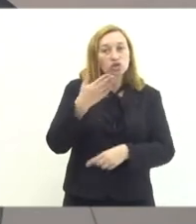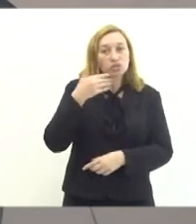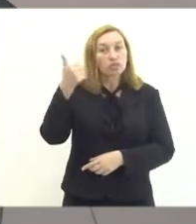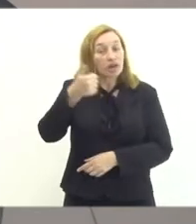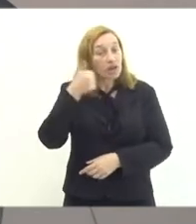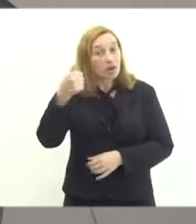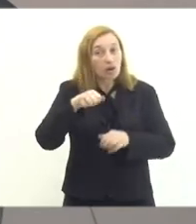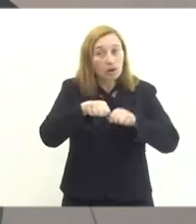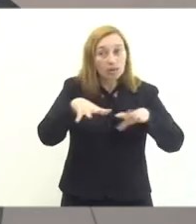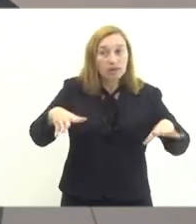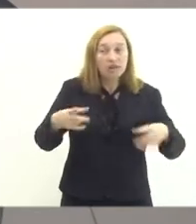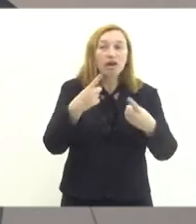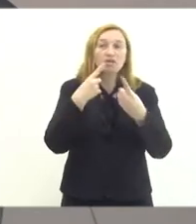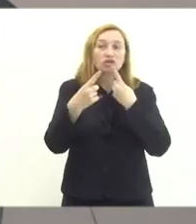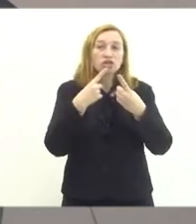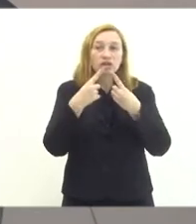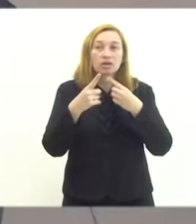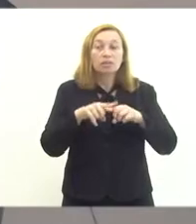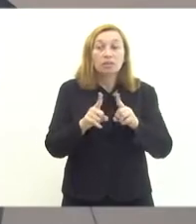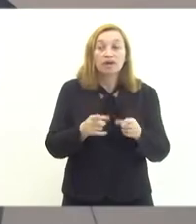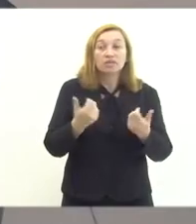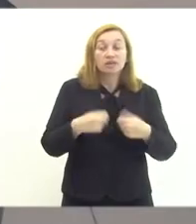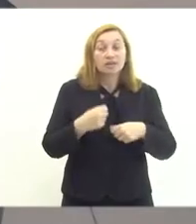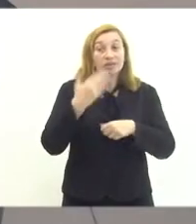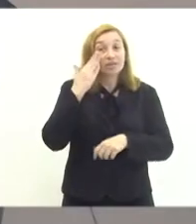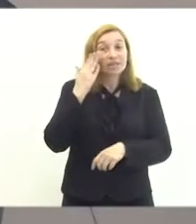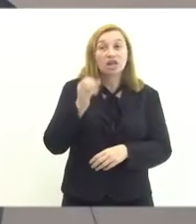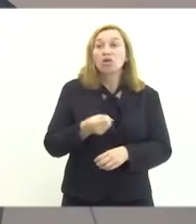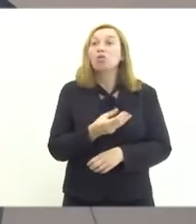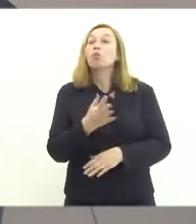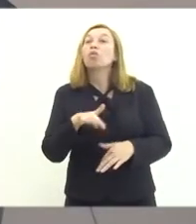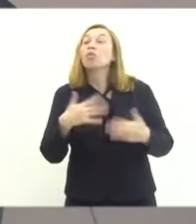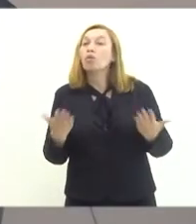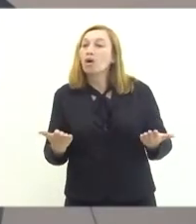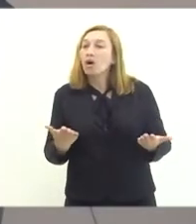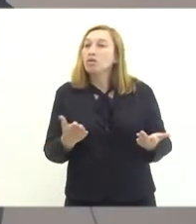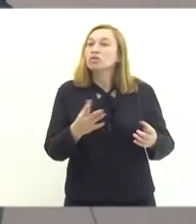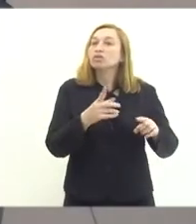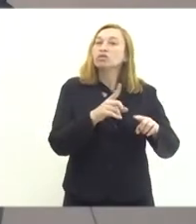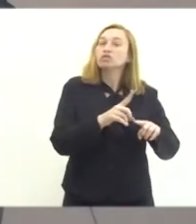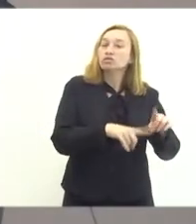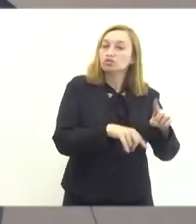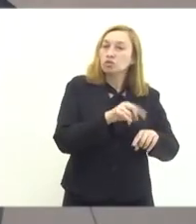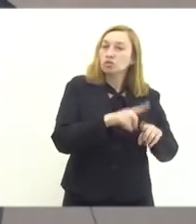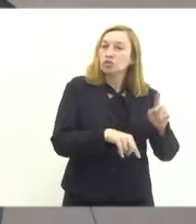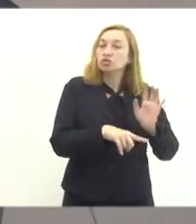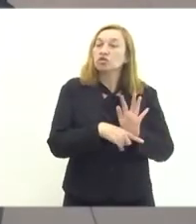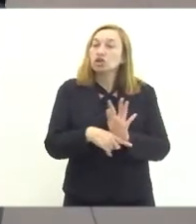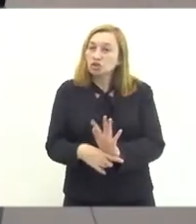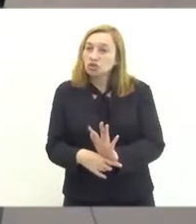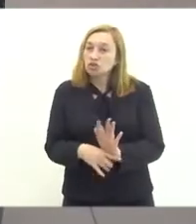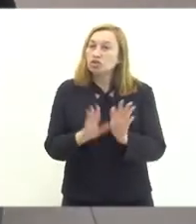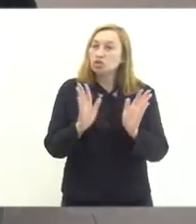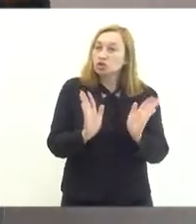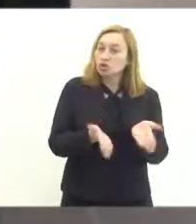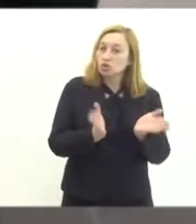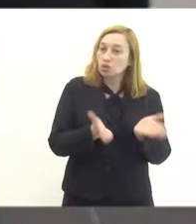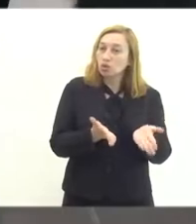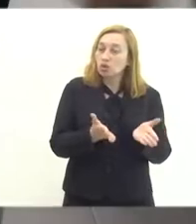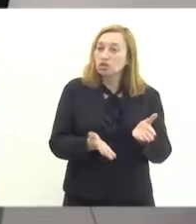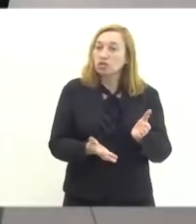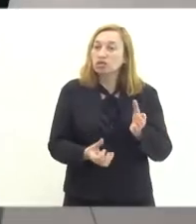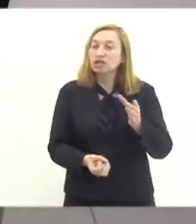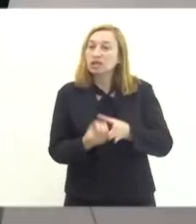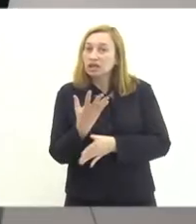precisam ampliar esse diálogo Mas precisamos entender Quais são os equipamentos de assistência que hoje estão sendo